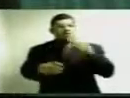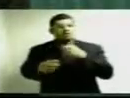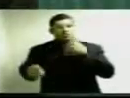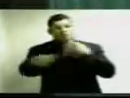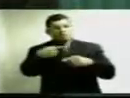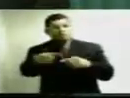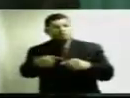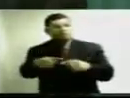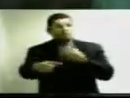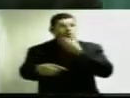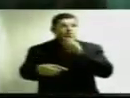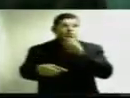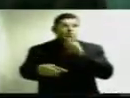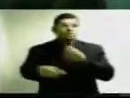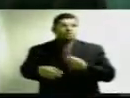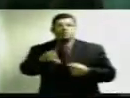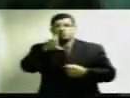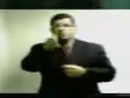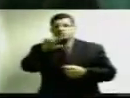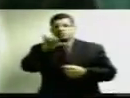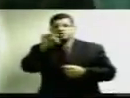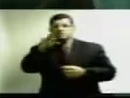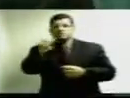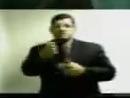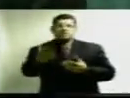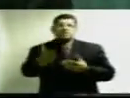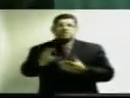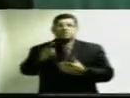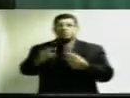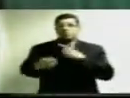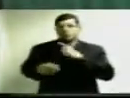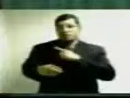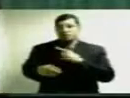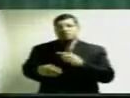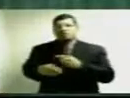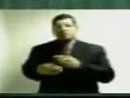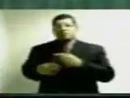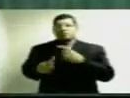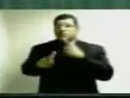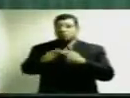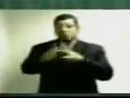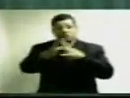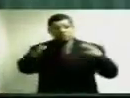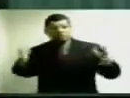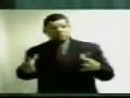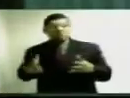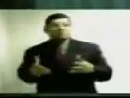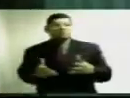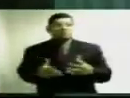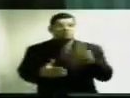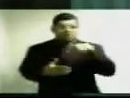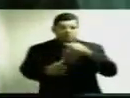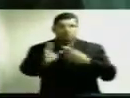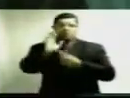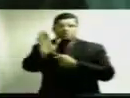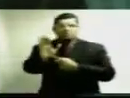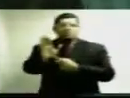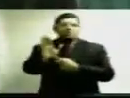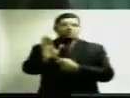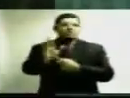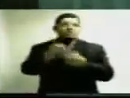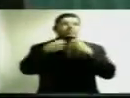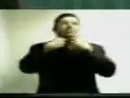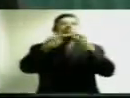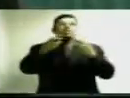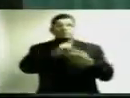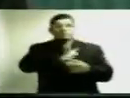chantagem contra o senhor de Sica Calderaro Filho? Houve ou não? Isso é muito grave. Foi colocada a